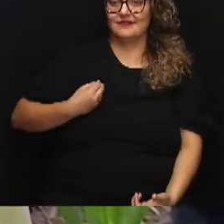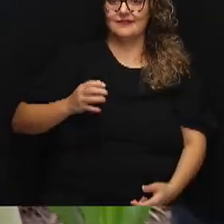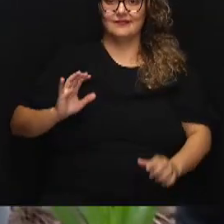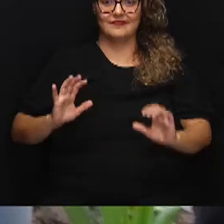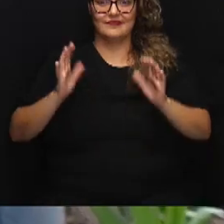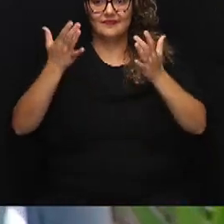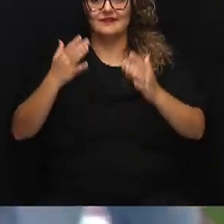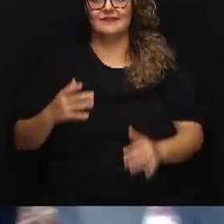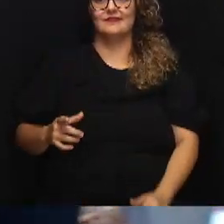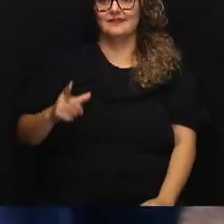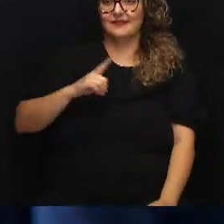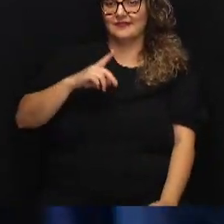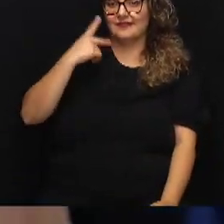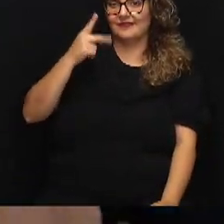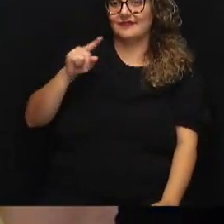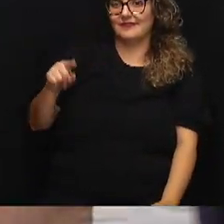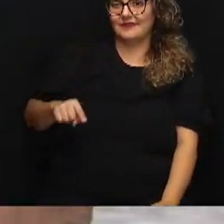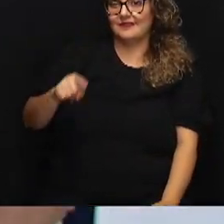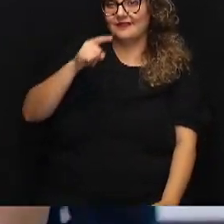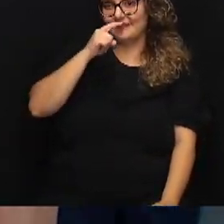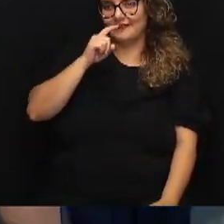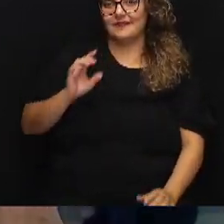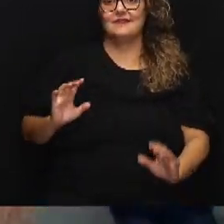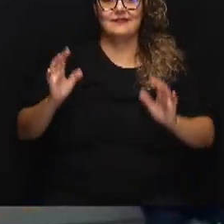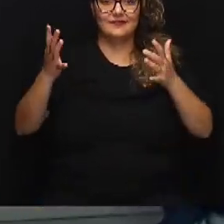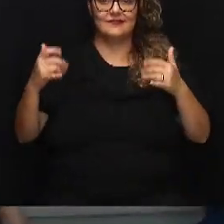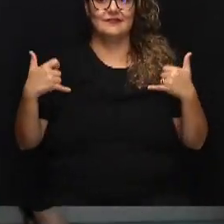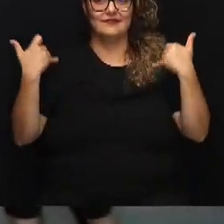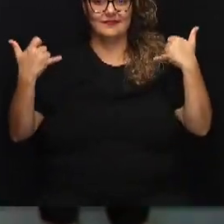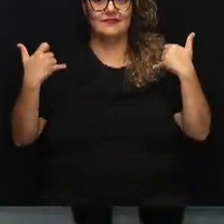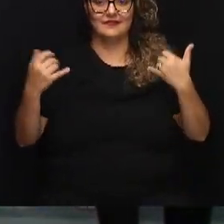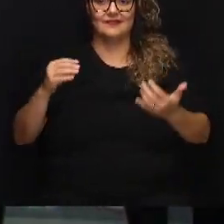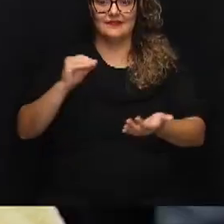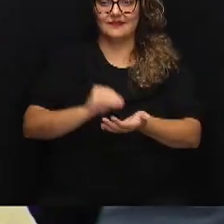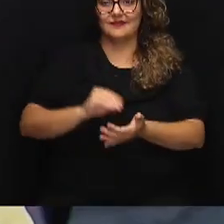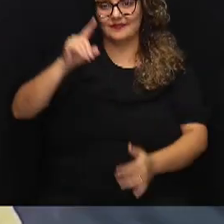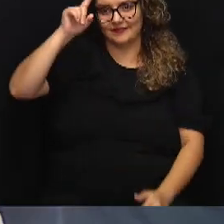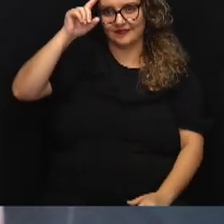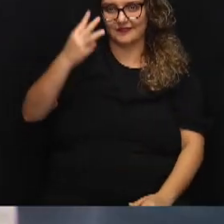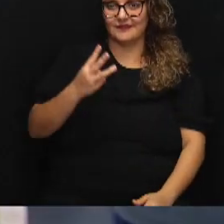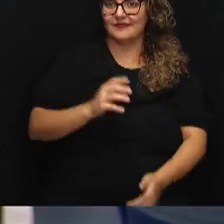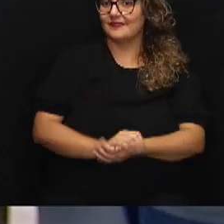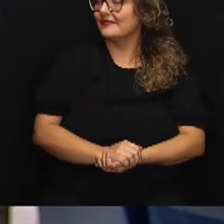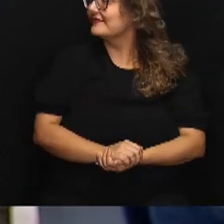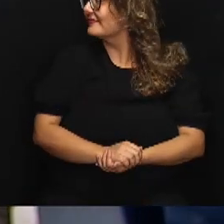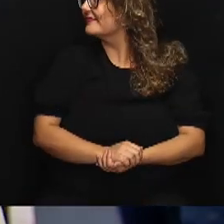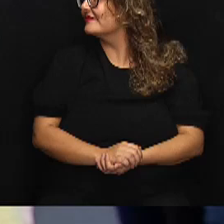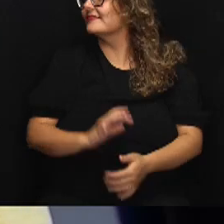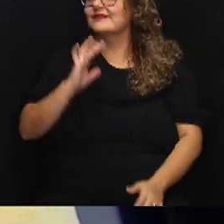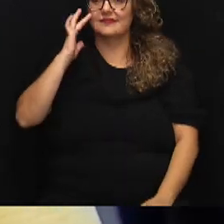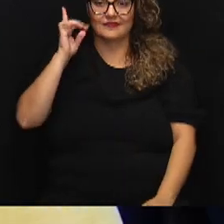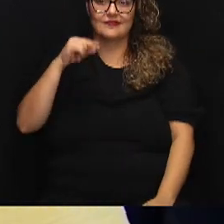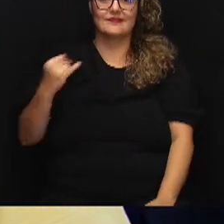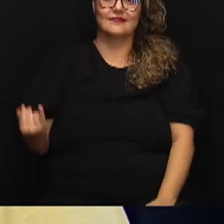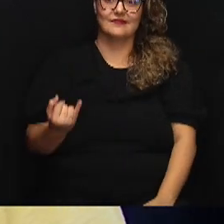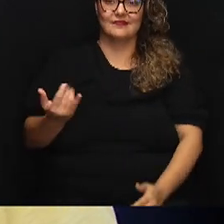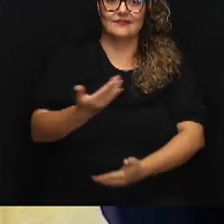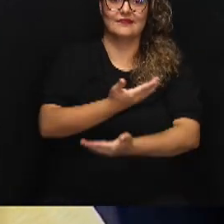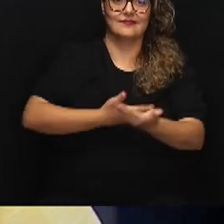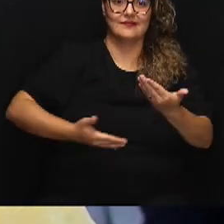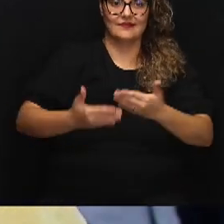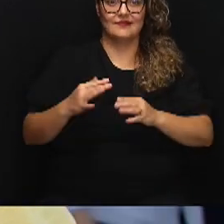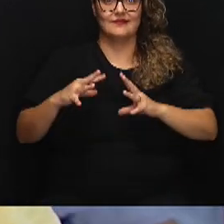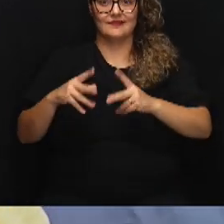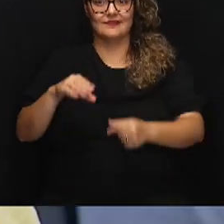comemoração estava o vereador Zé Carlos, que comemorou seu aniversário no último dia 3. Eu acho que é importante essa integração de todos